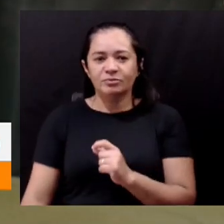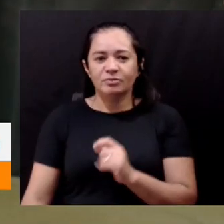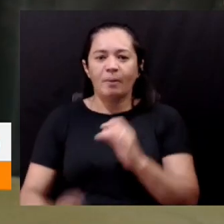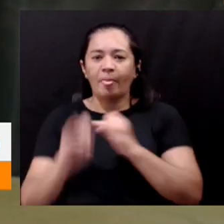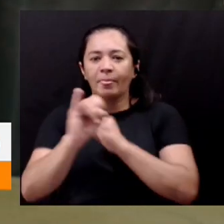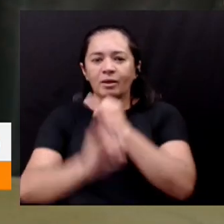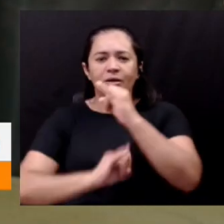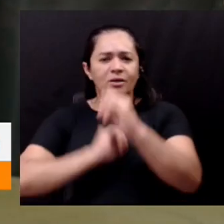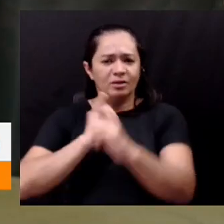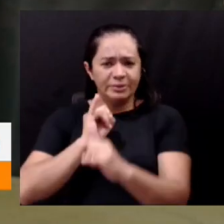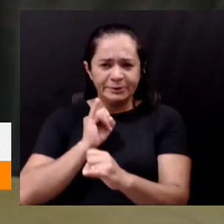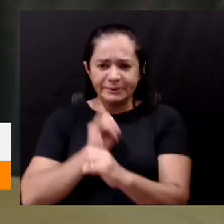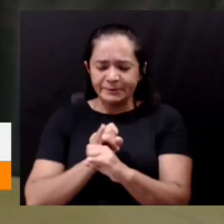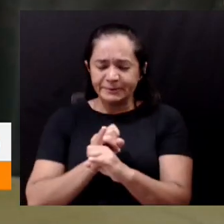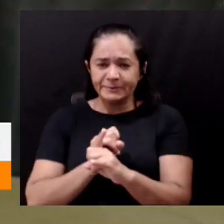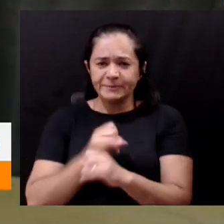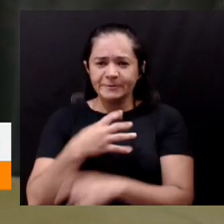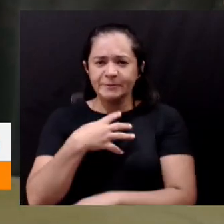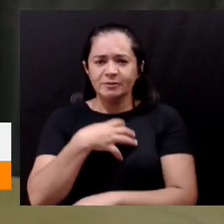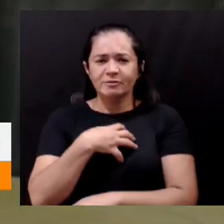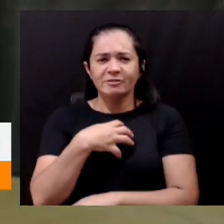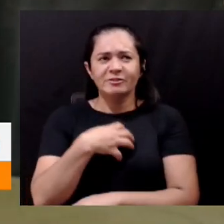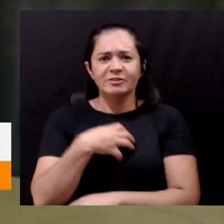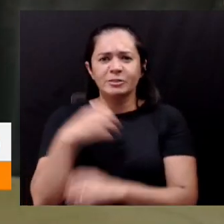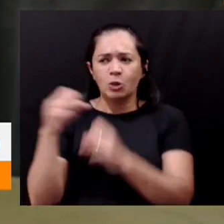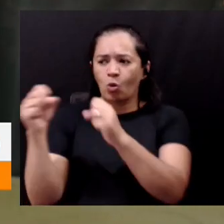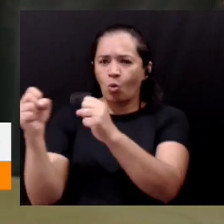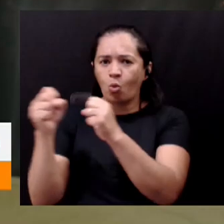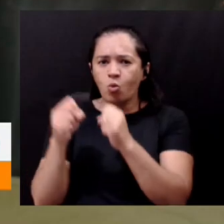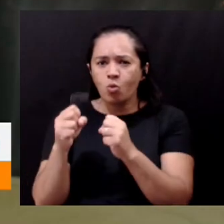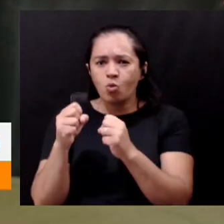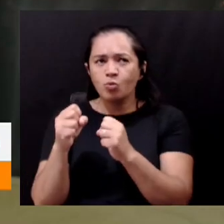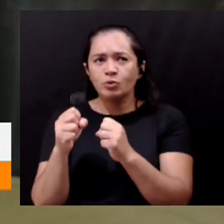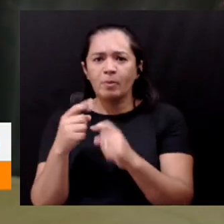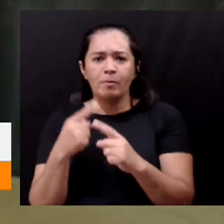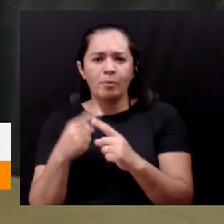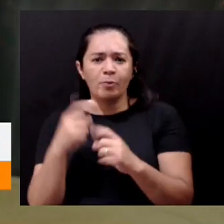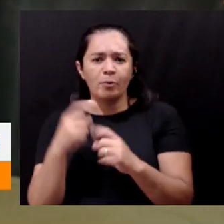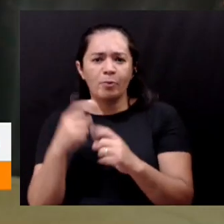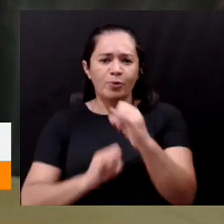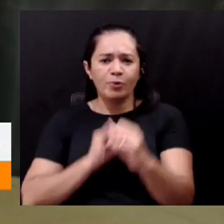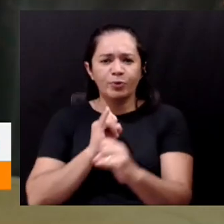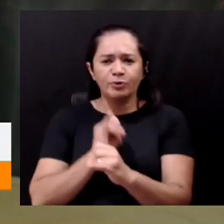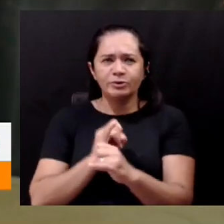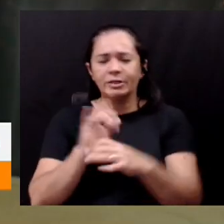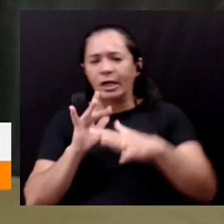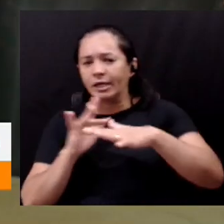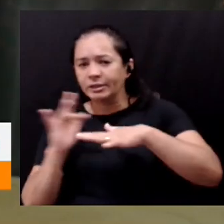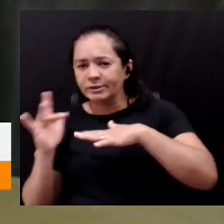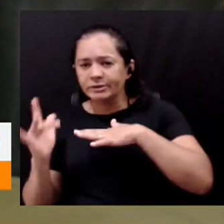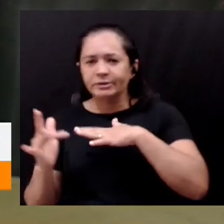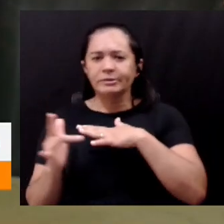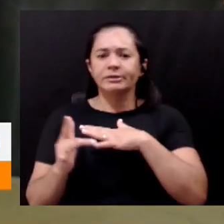essa sensação de poder que a internet, vamos lá, as redes sociais,